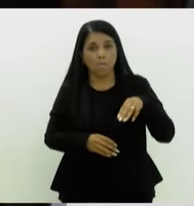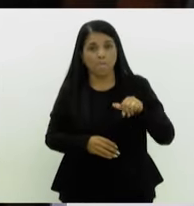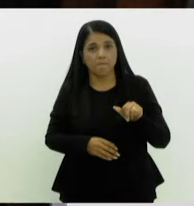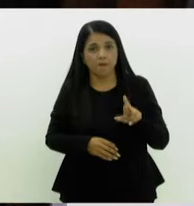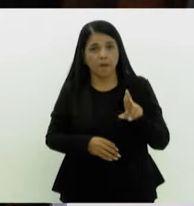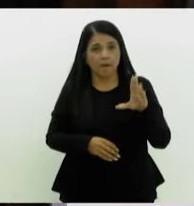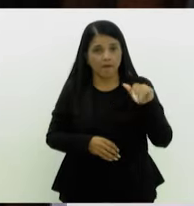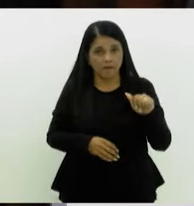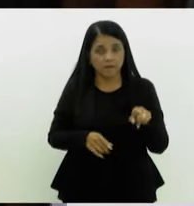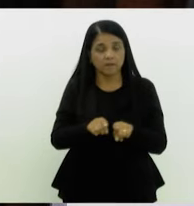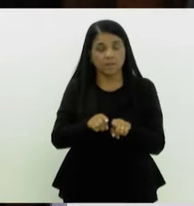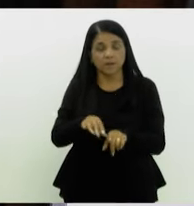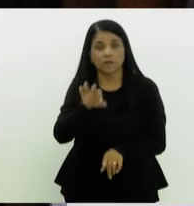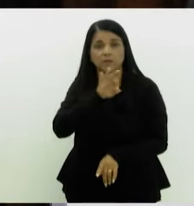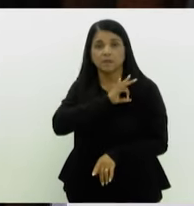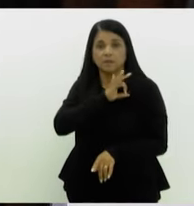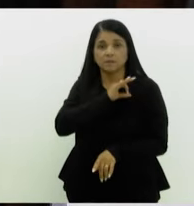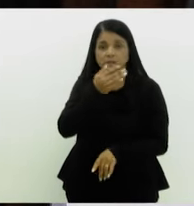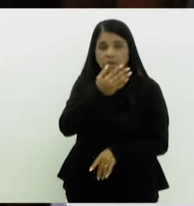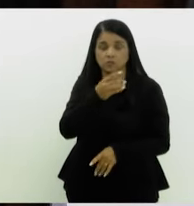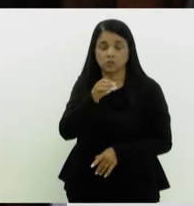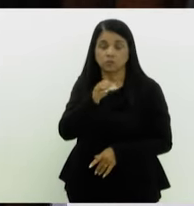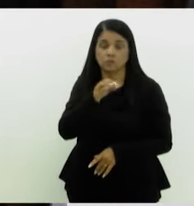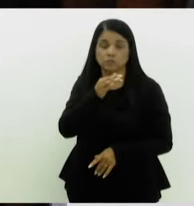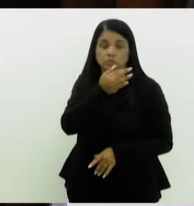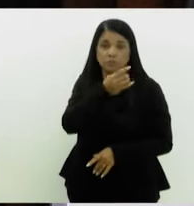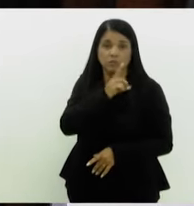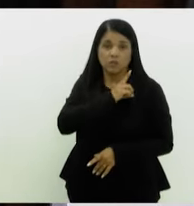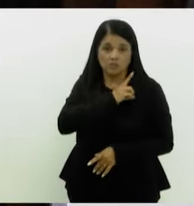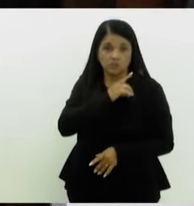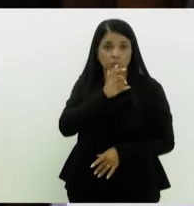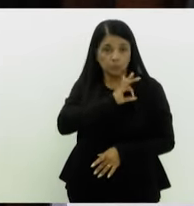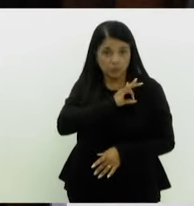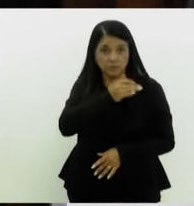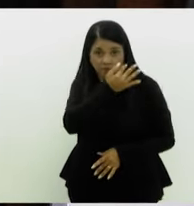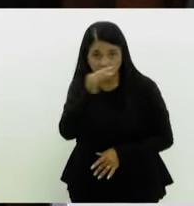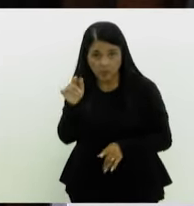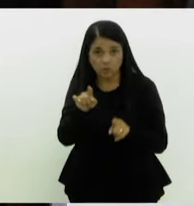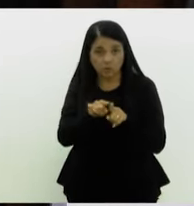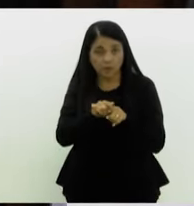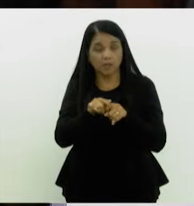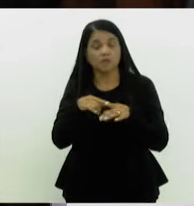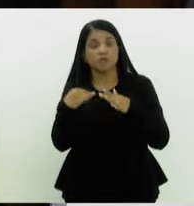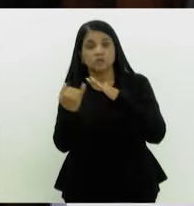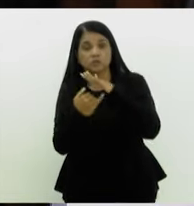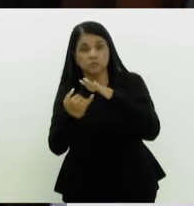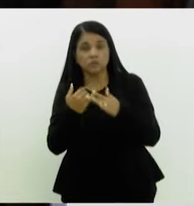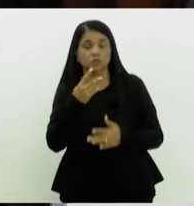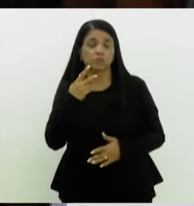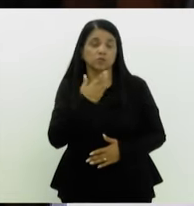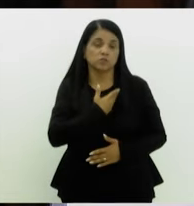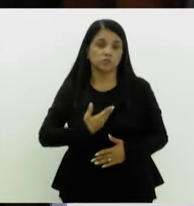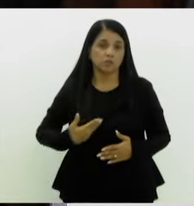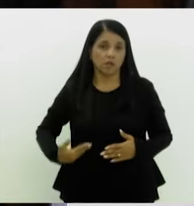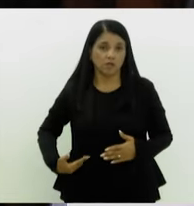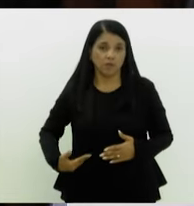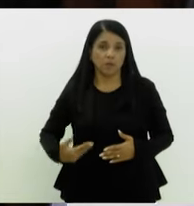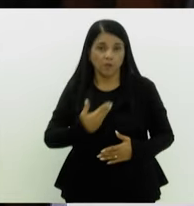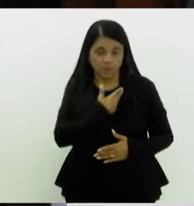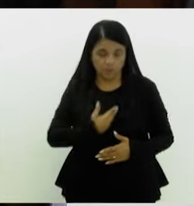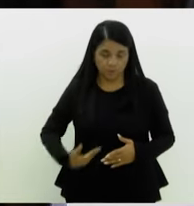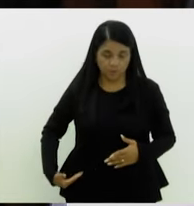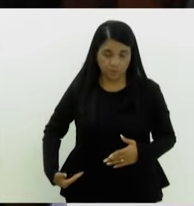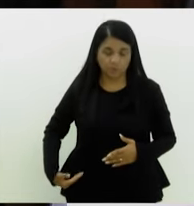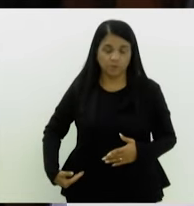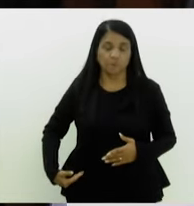Delegacia de Polícia Federal com as instituições com o ministério público na defesa das mulheres isso é muito important daí